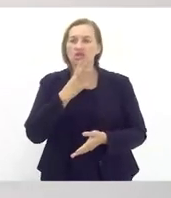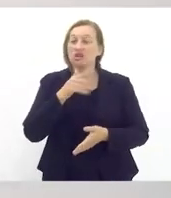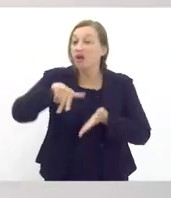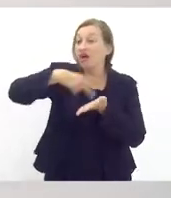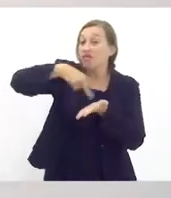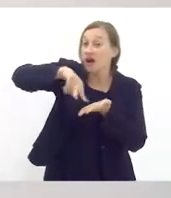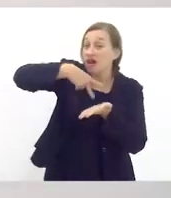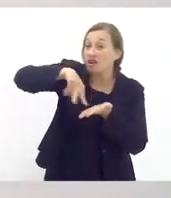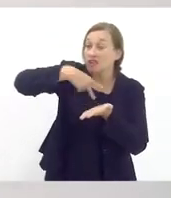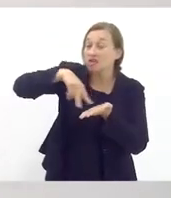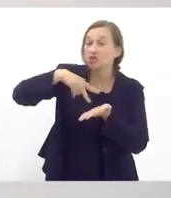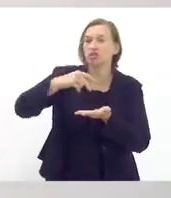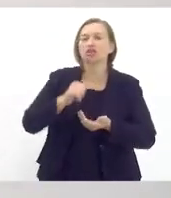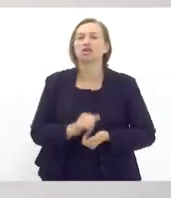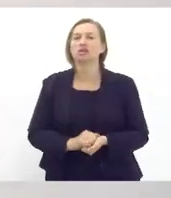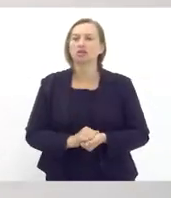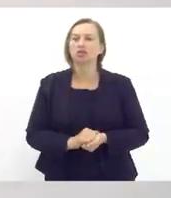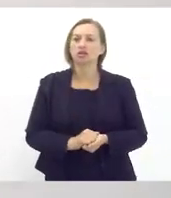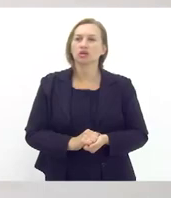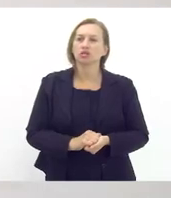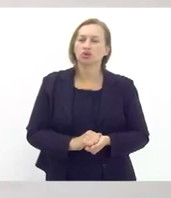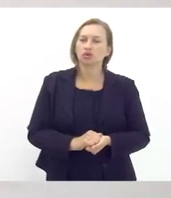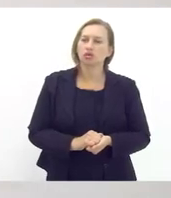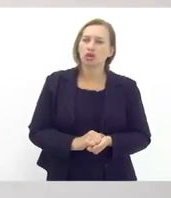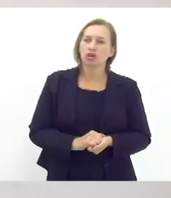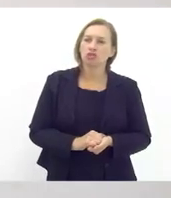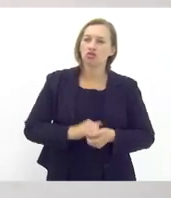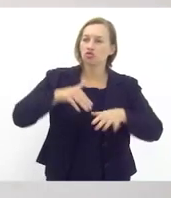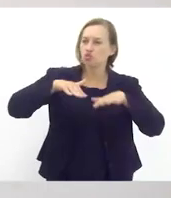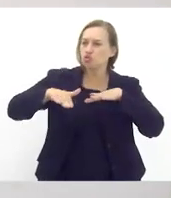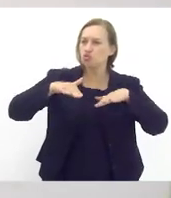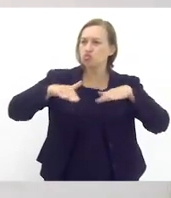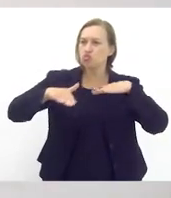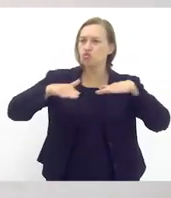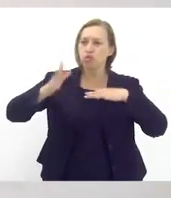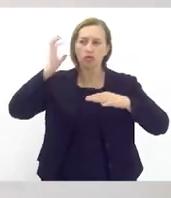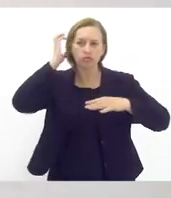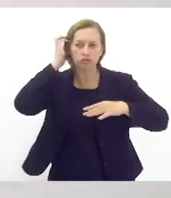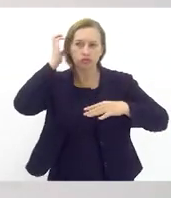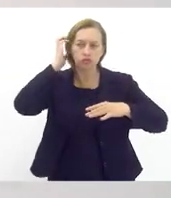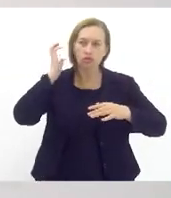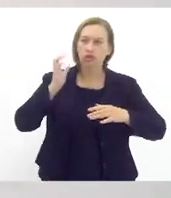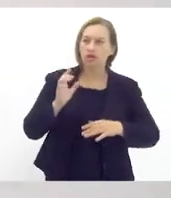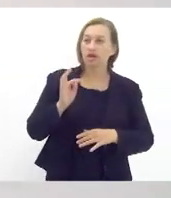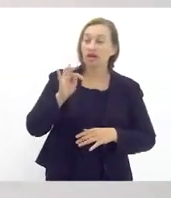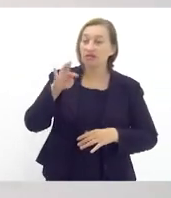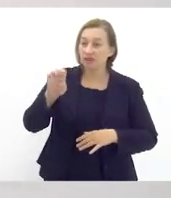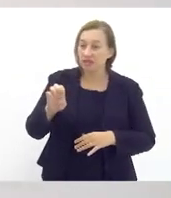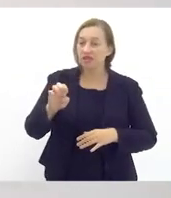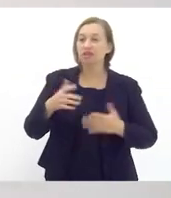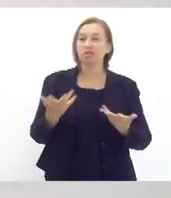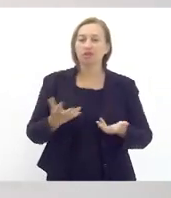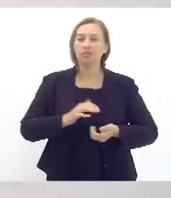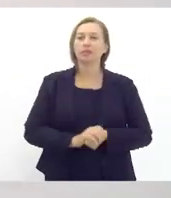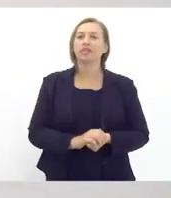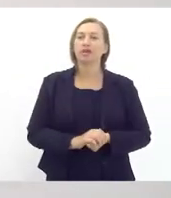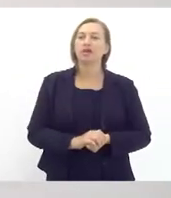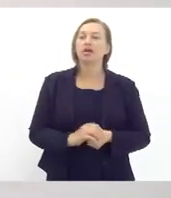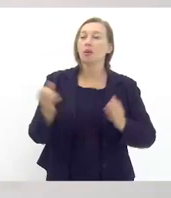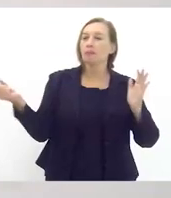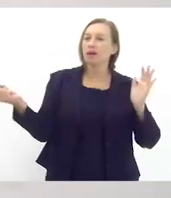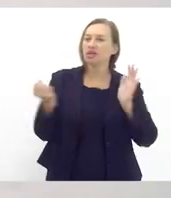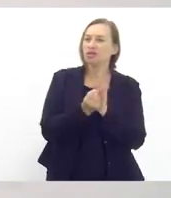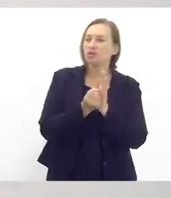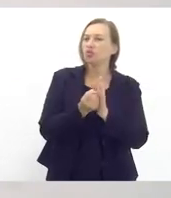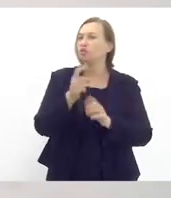dança os DJs o grafite colocamos o patrimônio